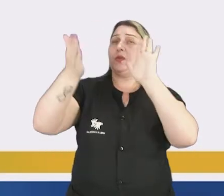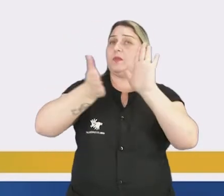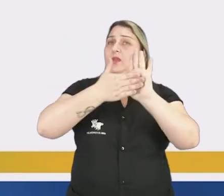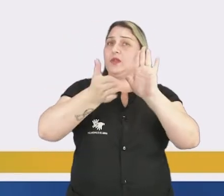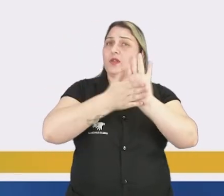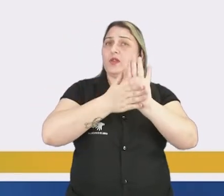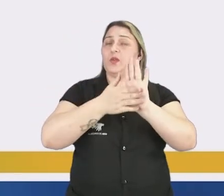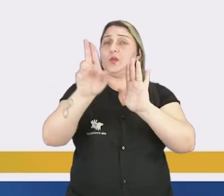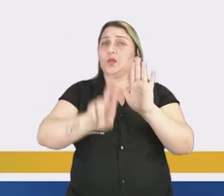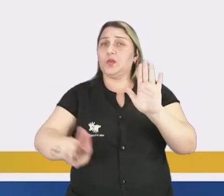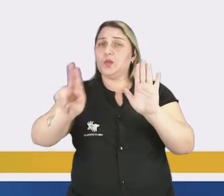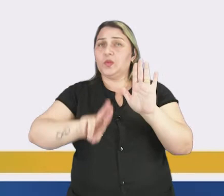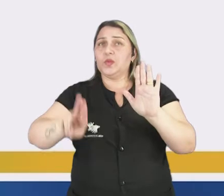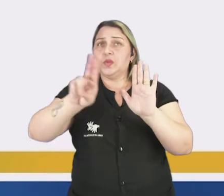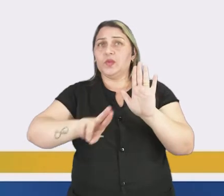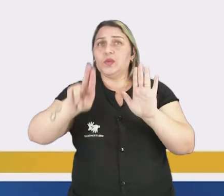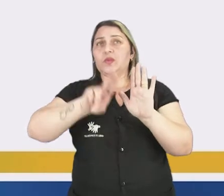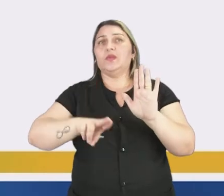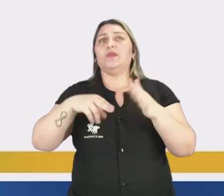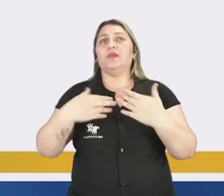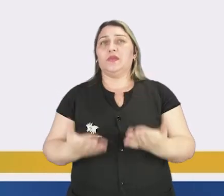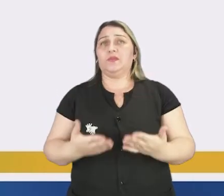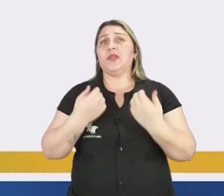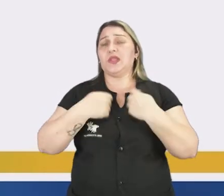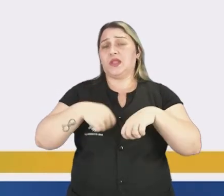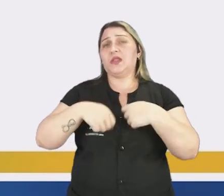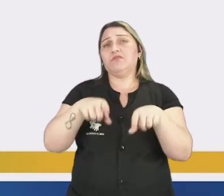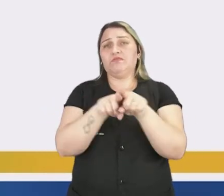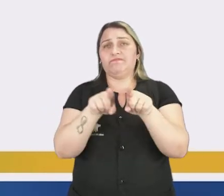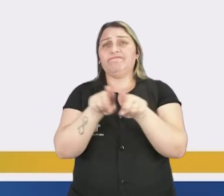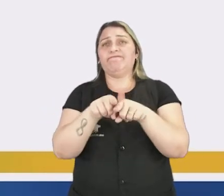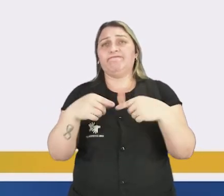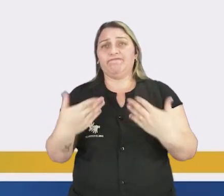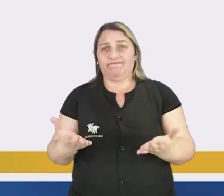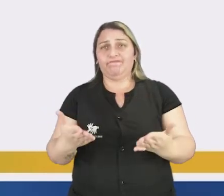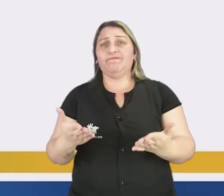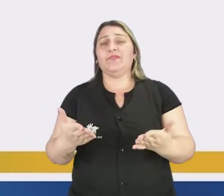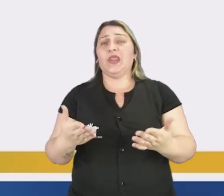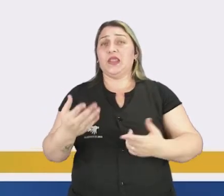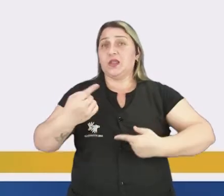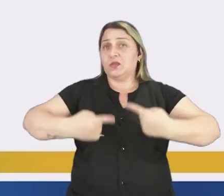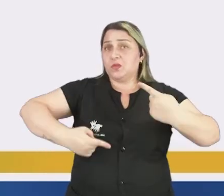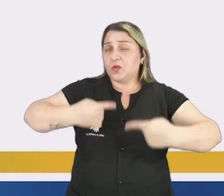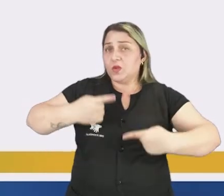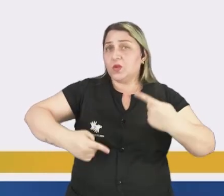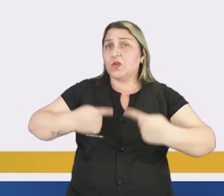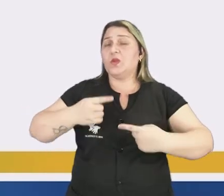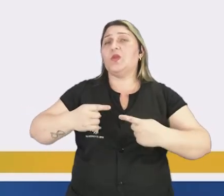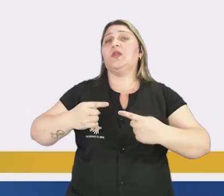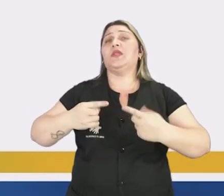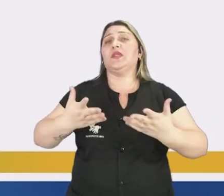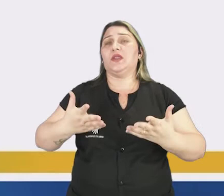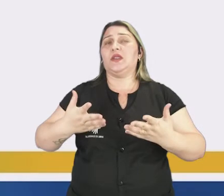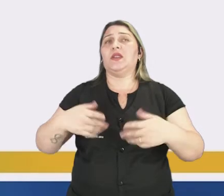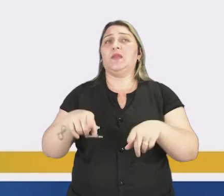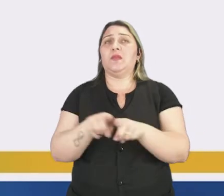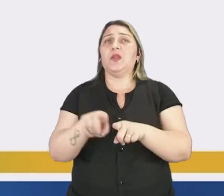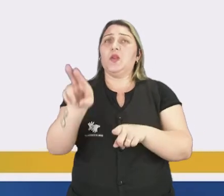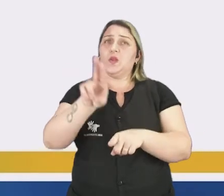pautado no consumo. Não obstante, faz-se necessário também a promoção de políticas de reciclagem, além